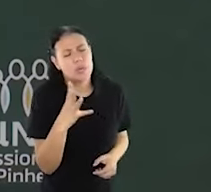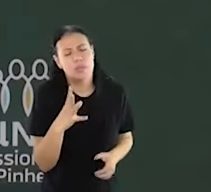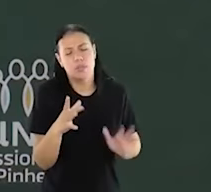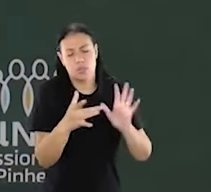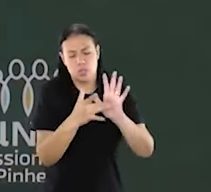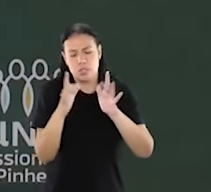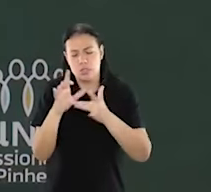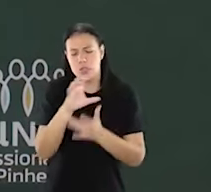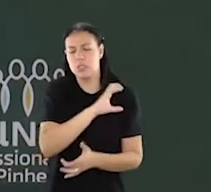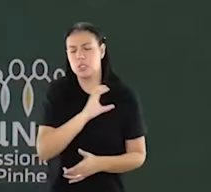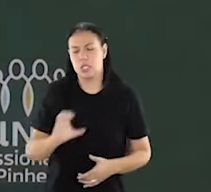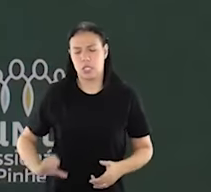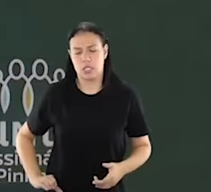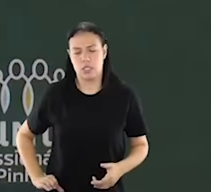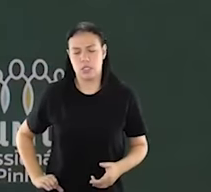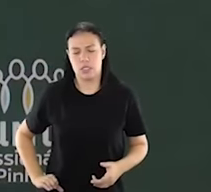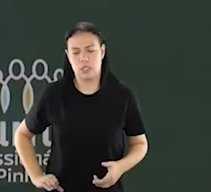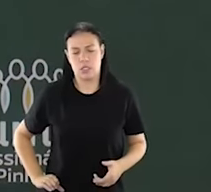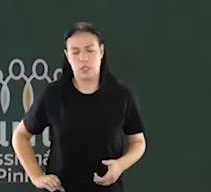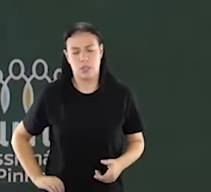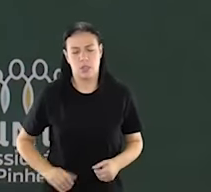Cristo, que há de